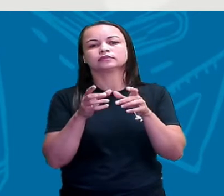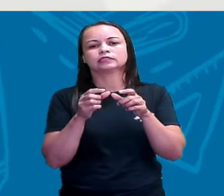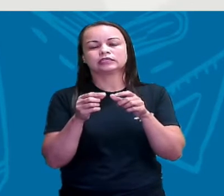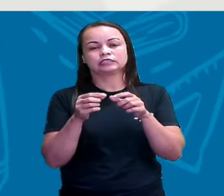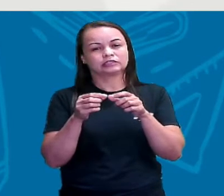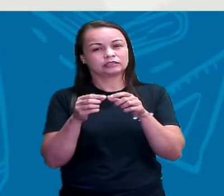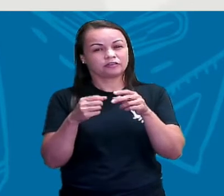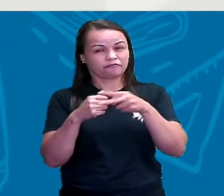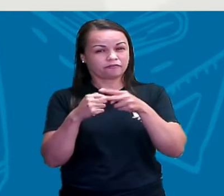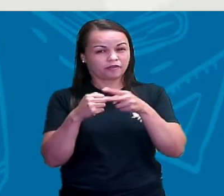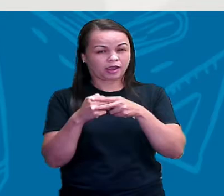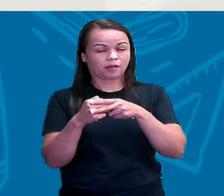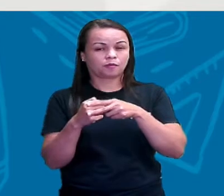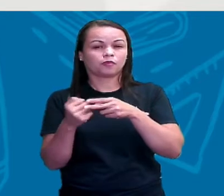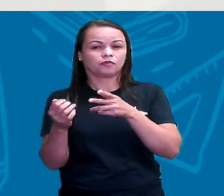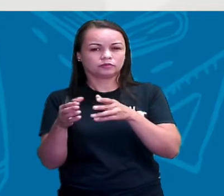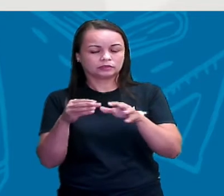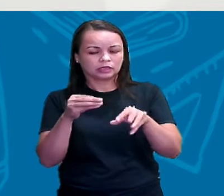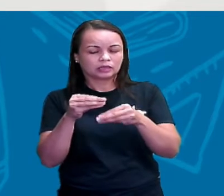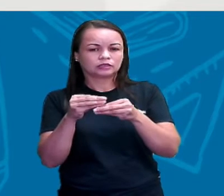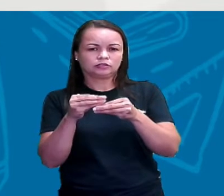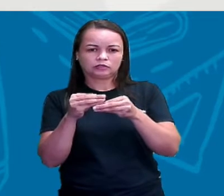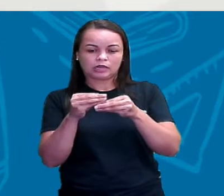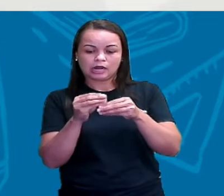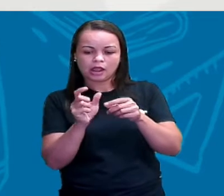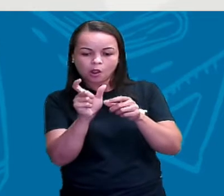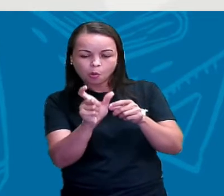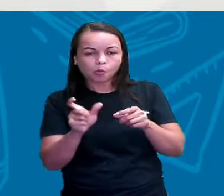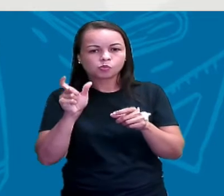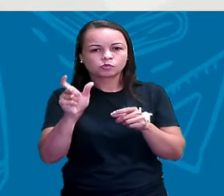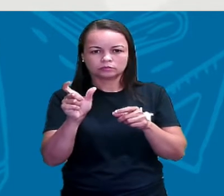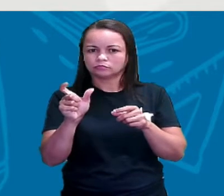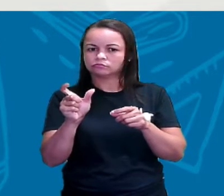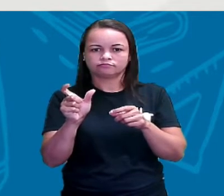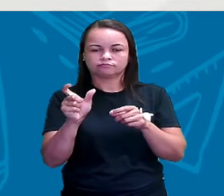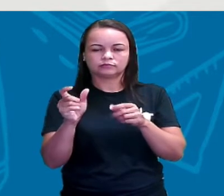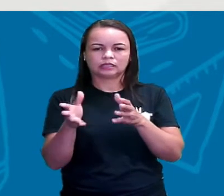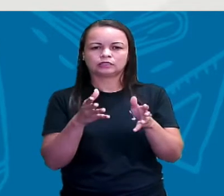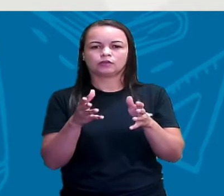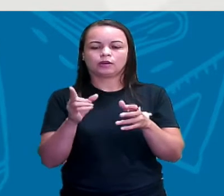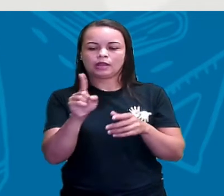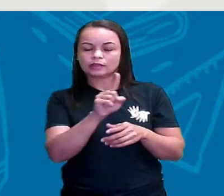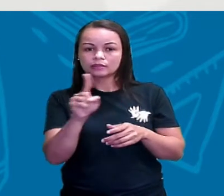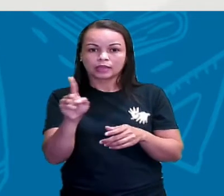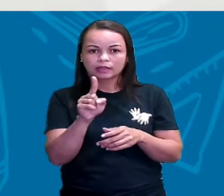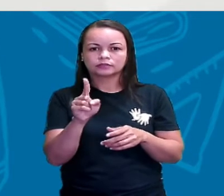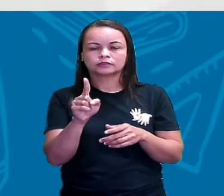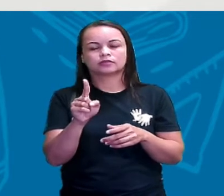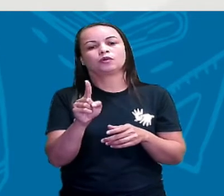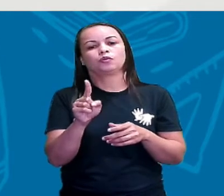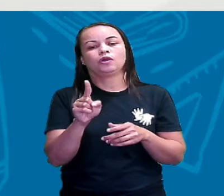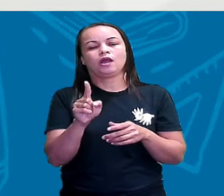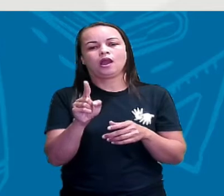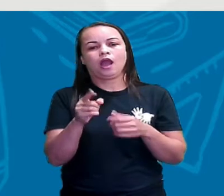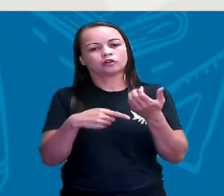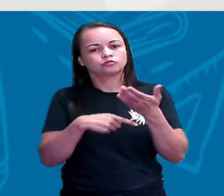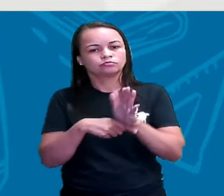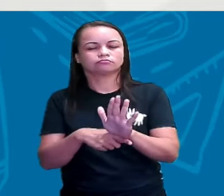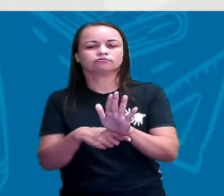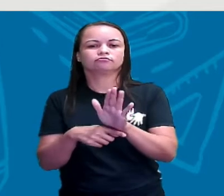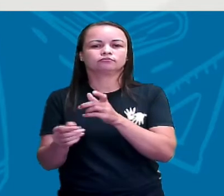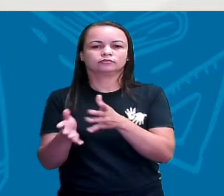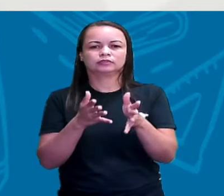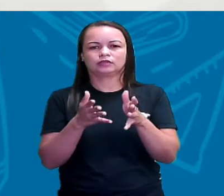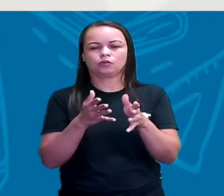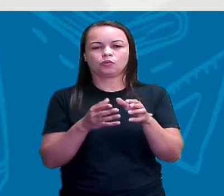like, ele não ganha acréscimo nenhum. Então, quando a gente vai para negação, e negação ajuda muito. É só você saber